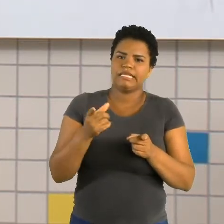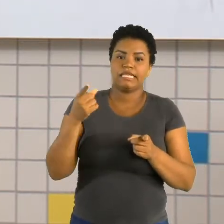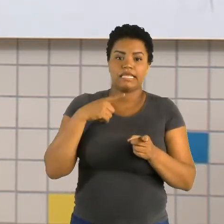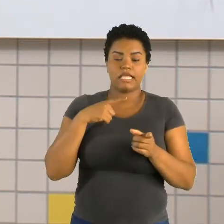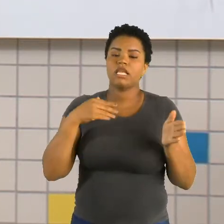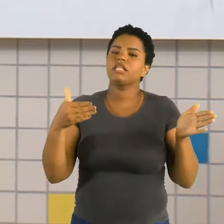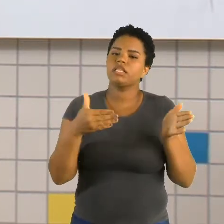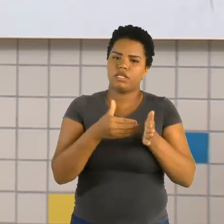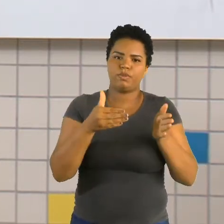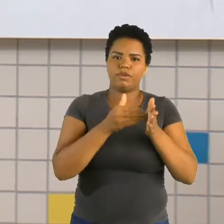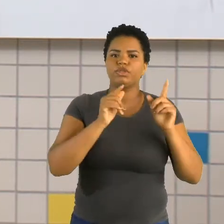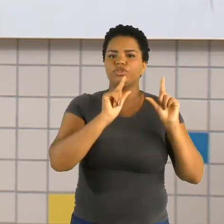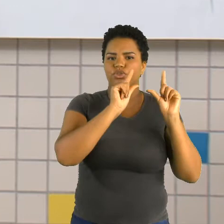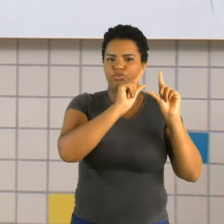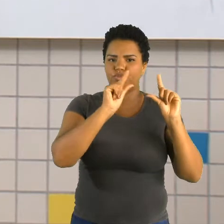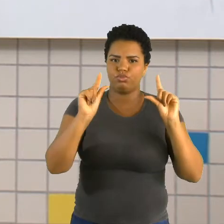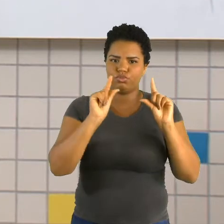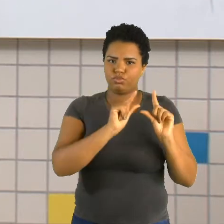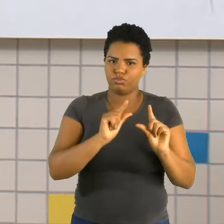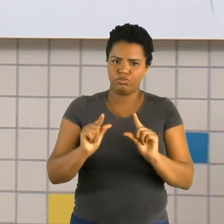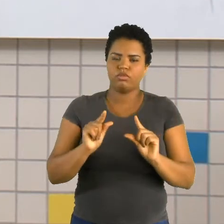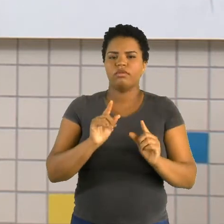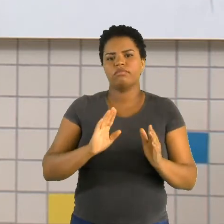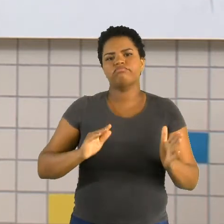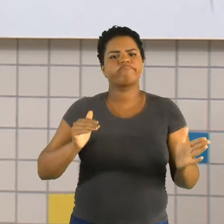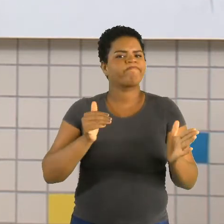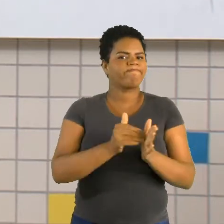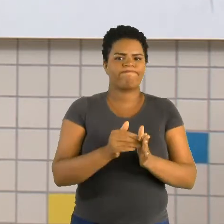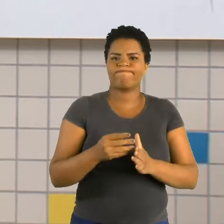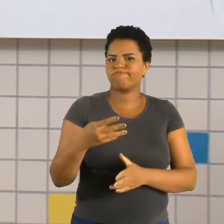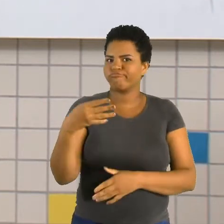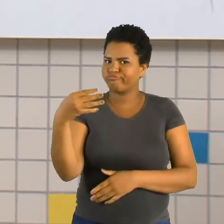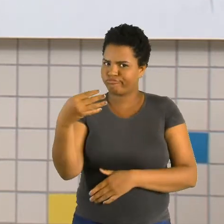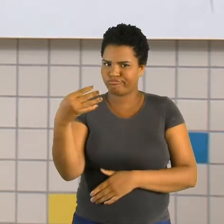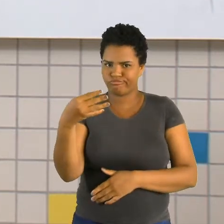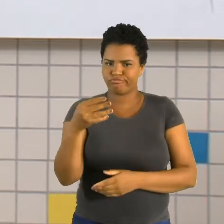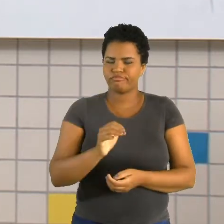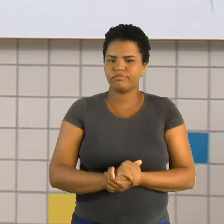de quadrinhos, ou seja, no máximo 4.